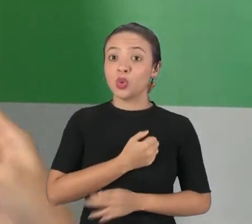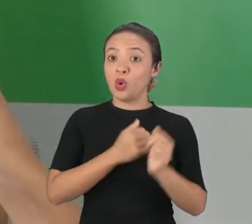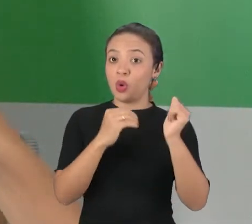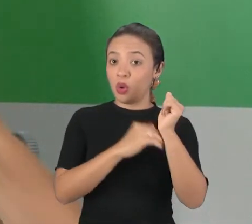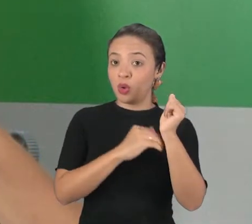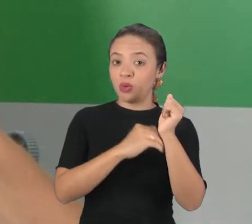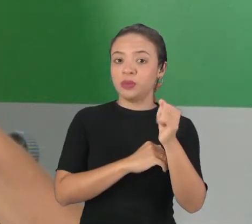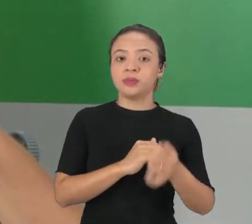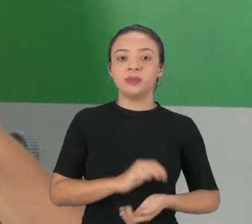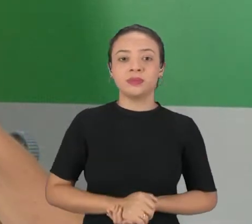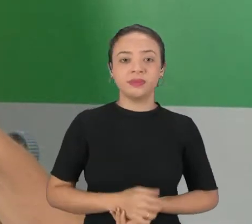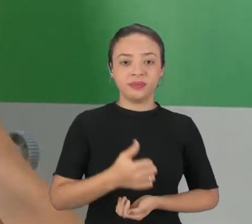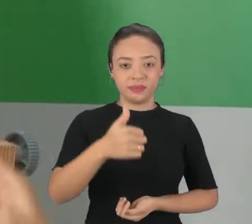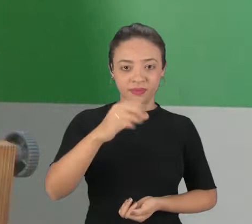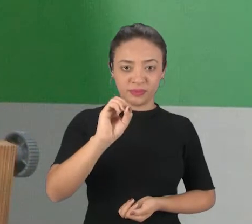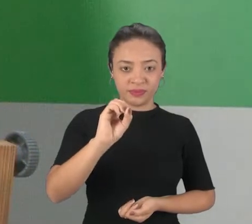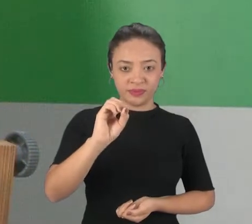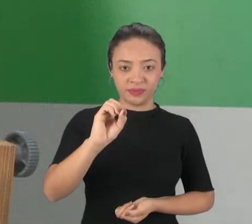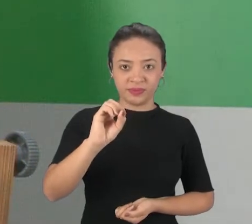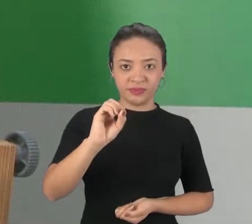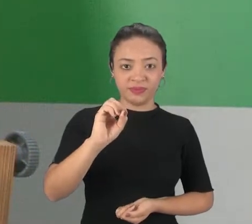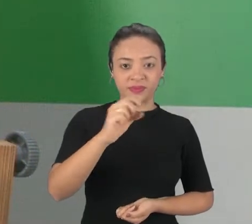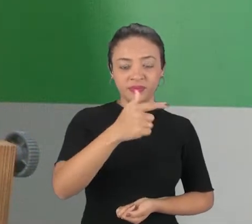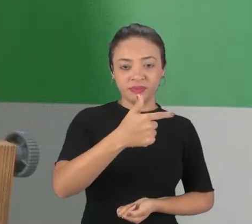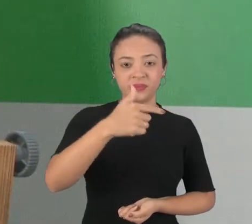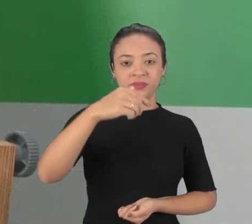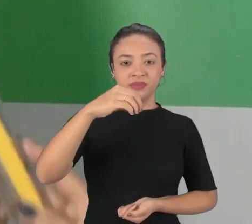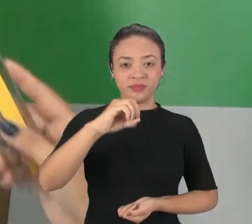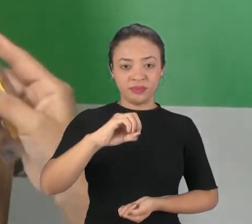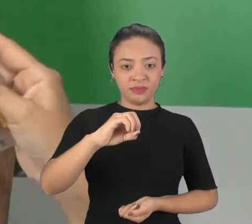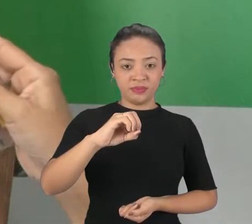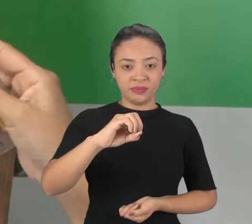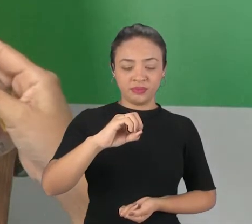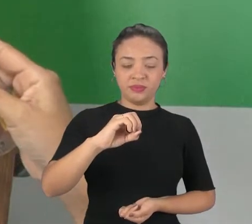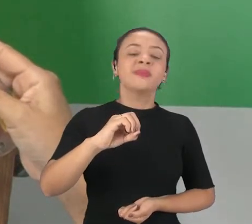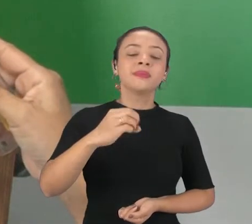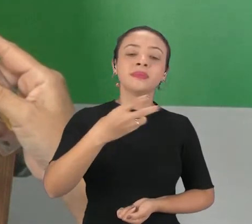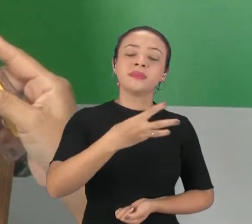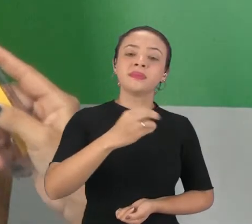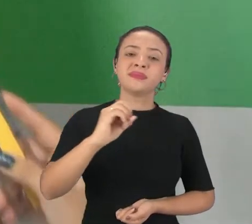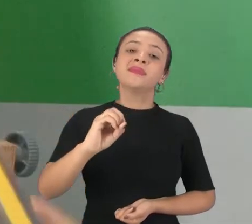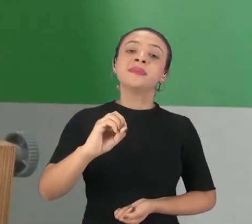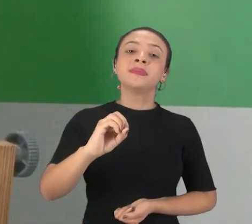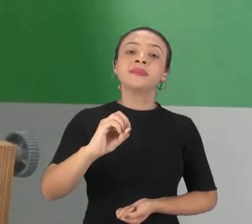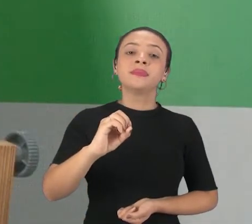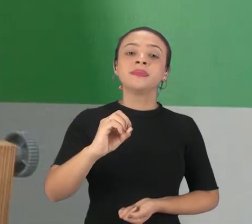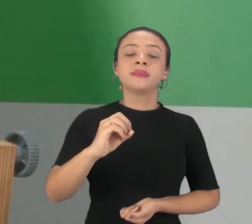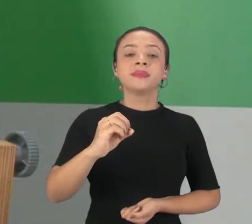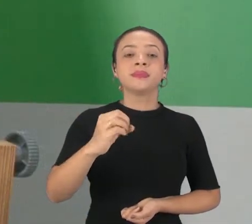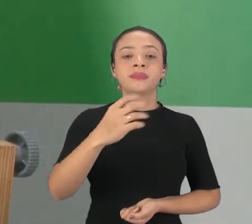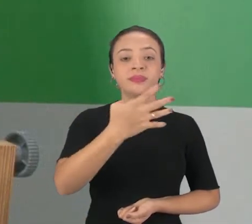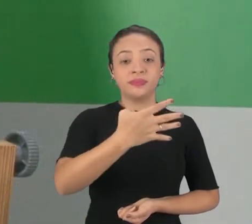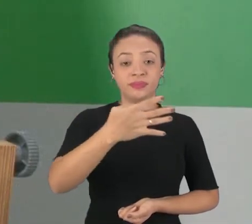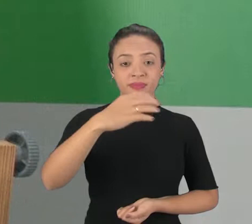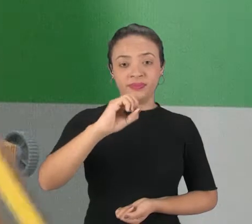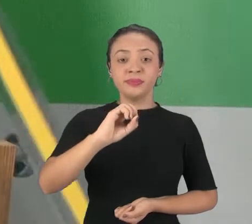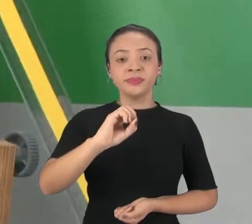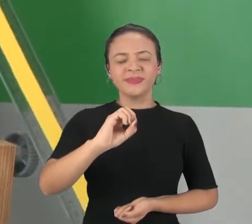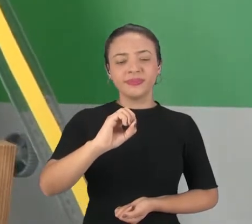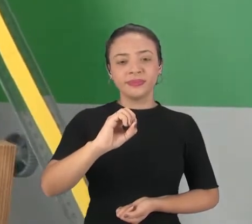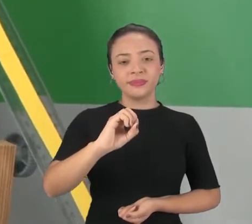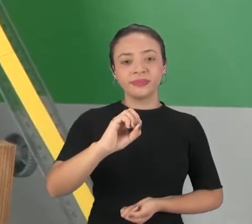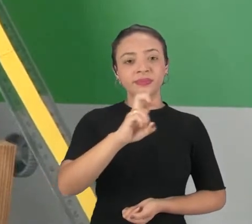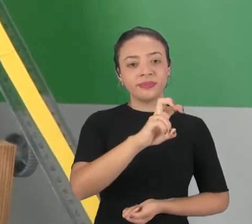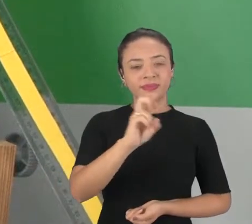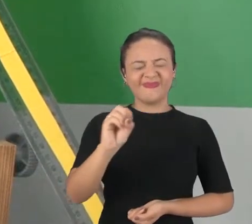estavam cobertos 10 20 30 40